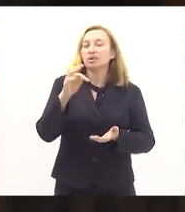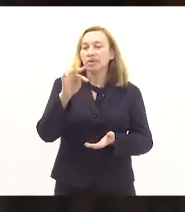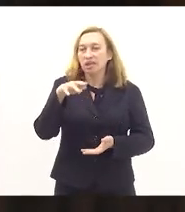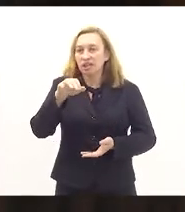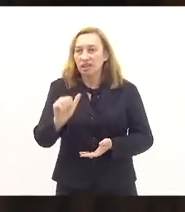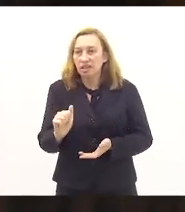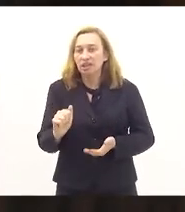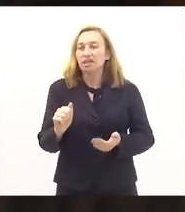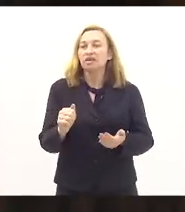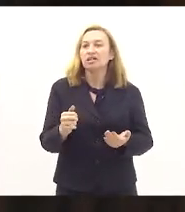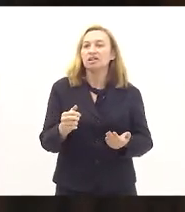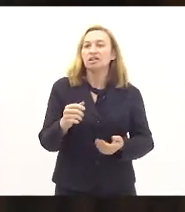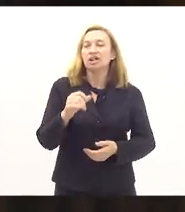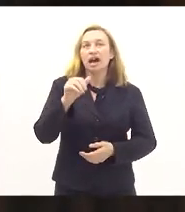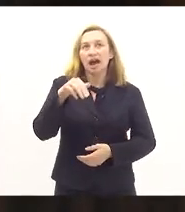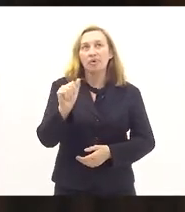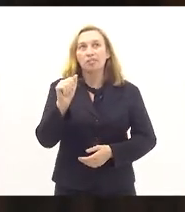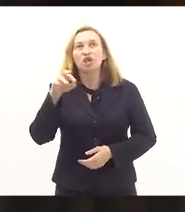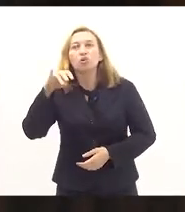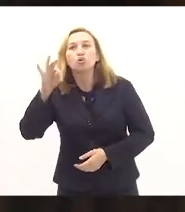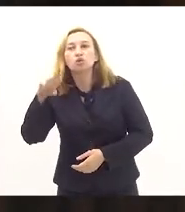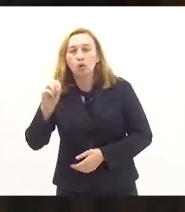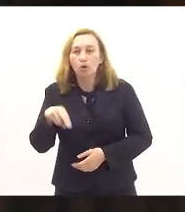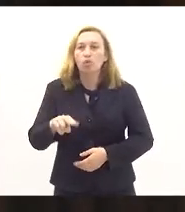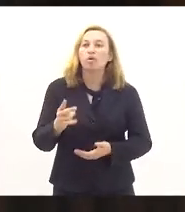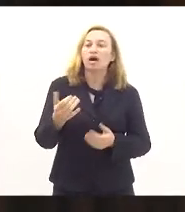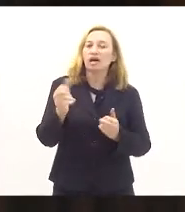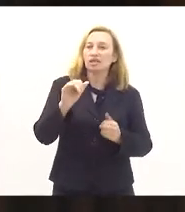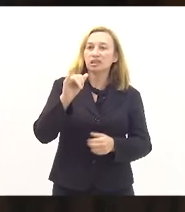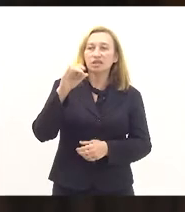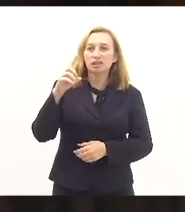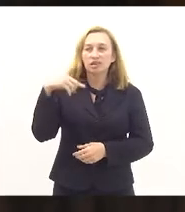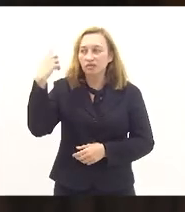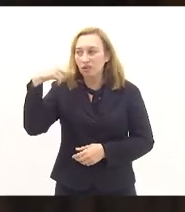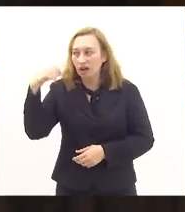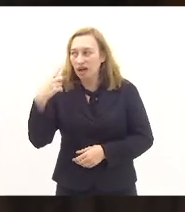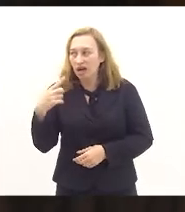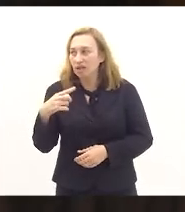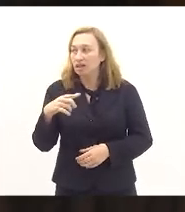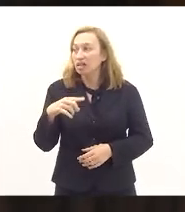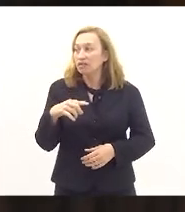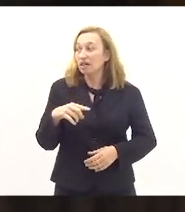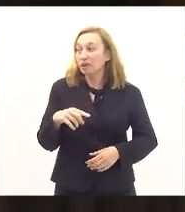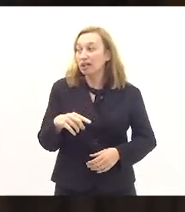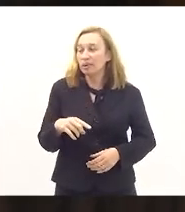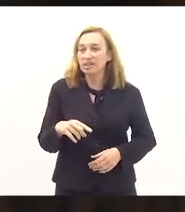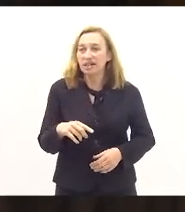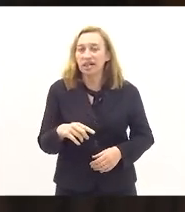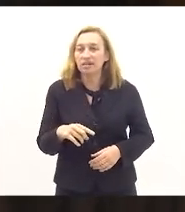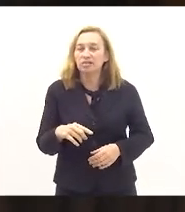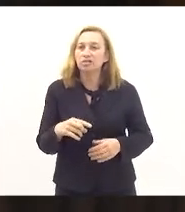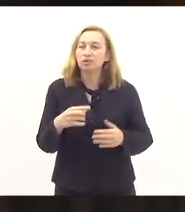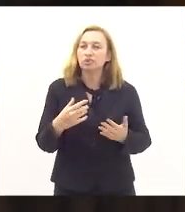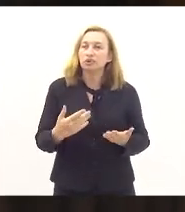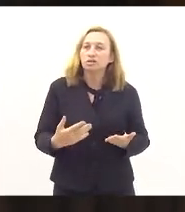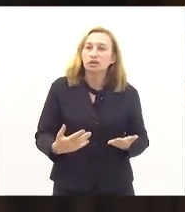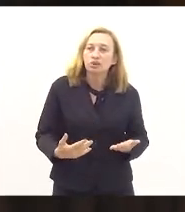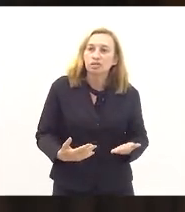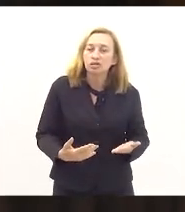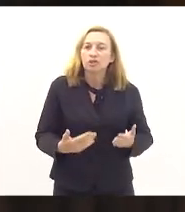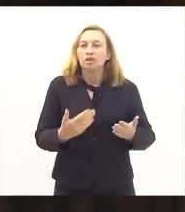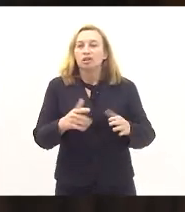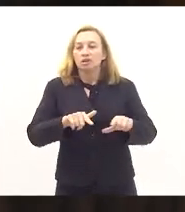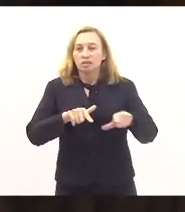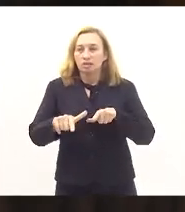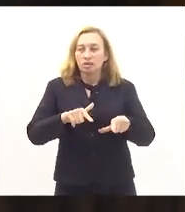de Janeiro. Hamilton Loyora, advogado e integrante da Federação dos Clubes dos Empregados